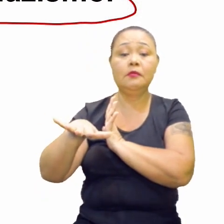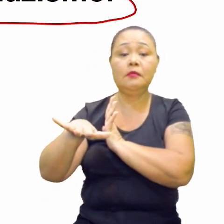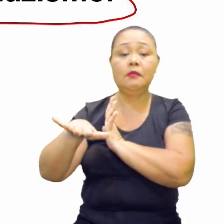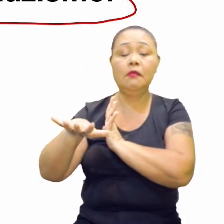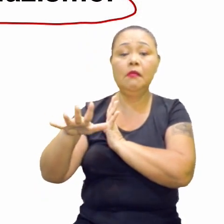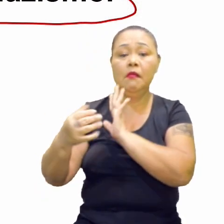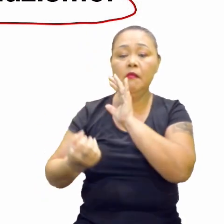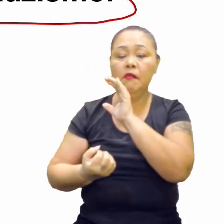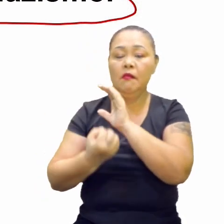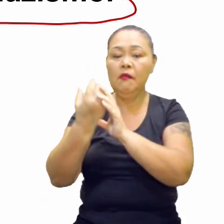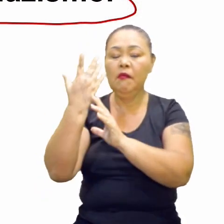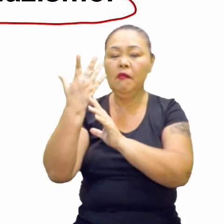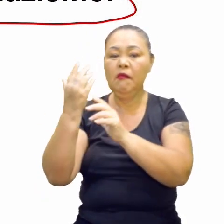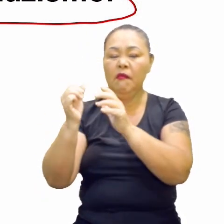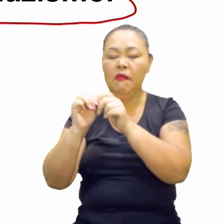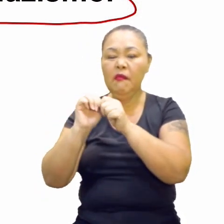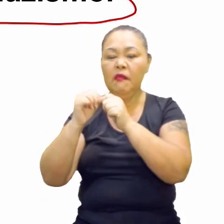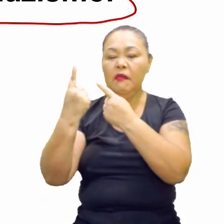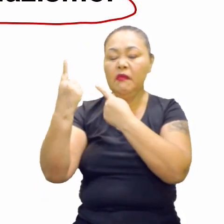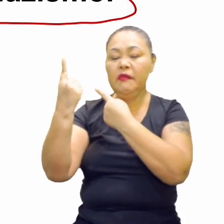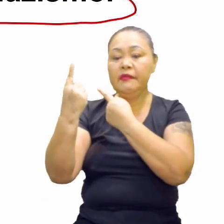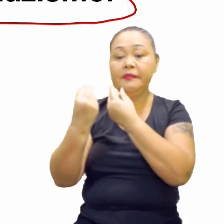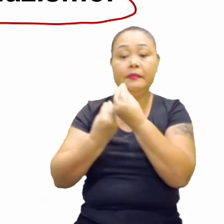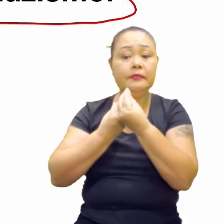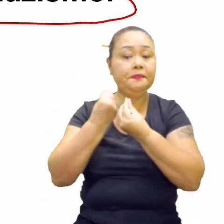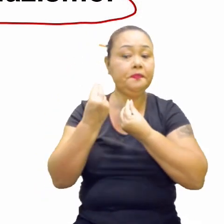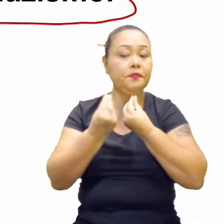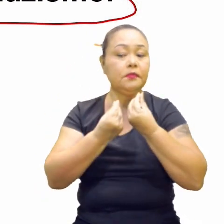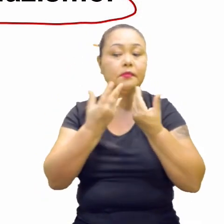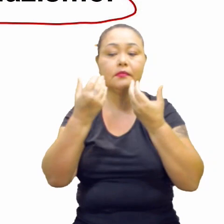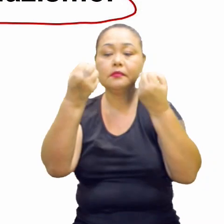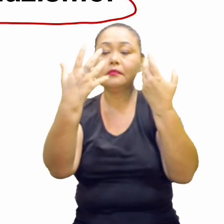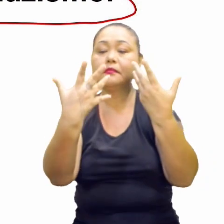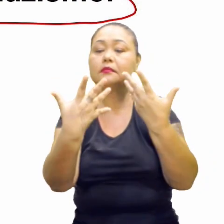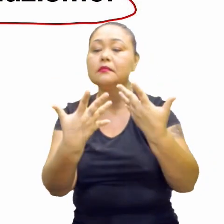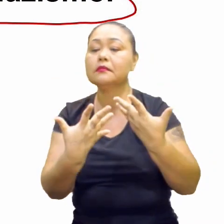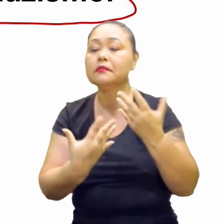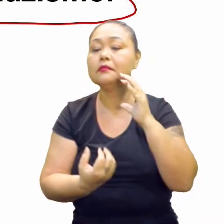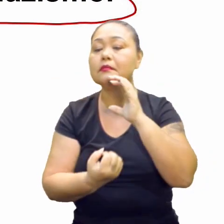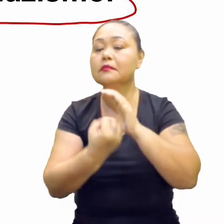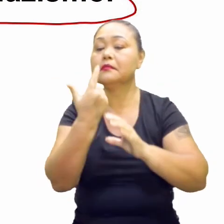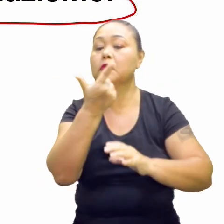esse mecanismo aí, né, para justificar o surgimento de outro regime.